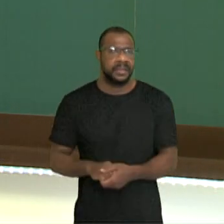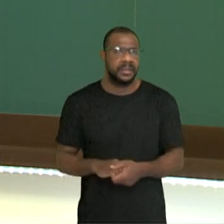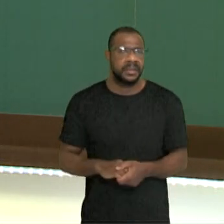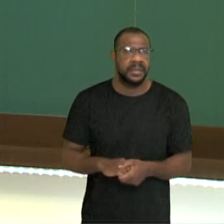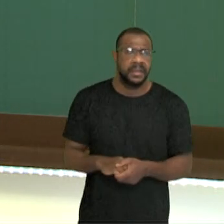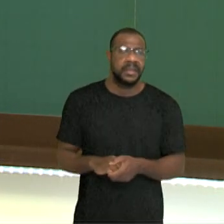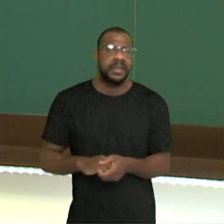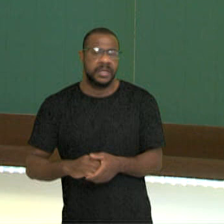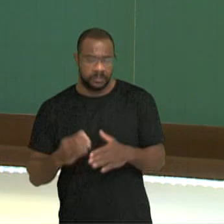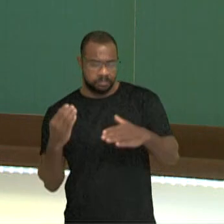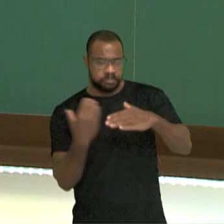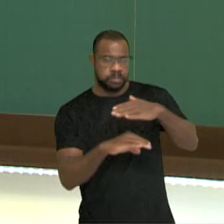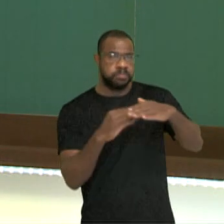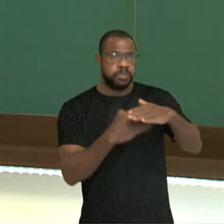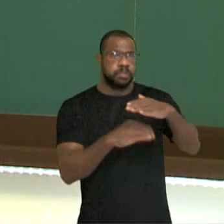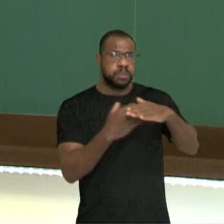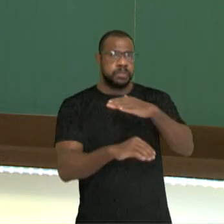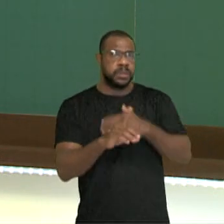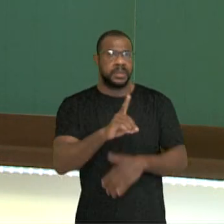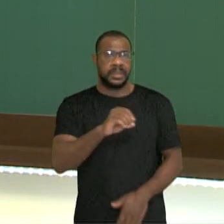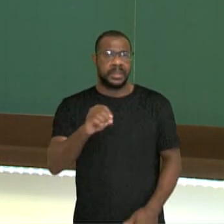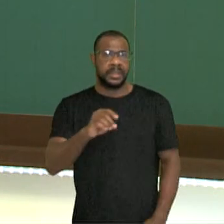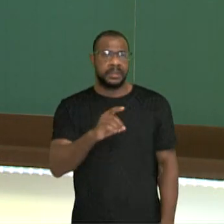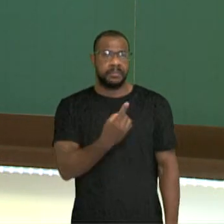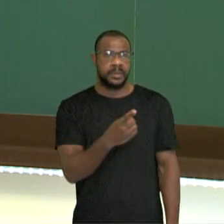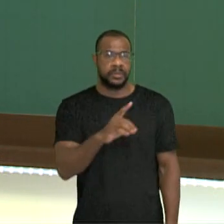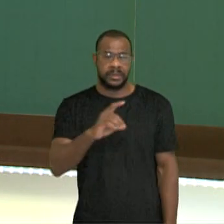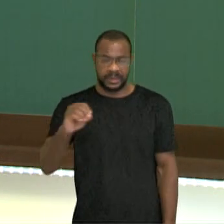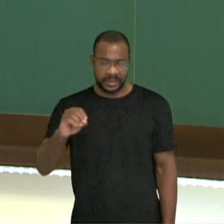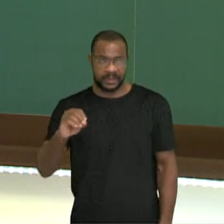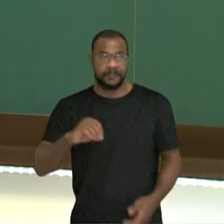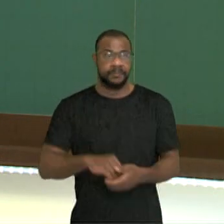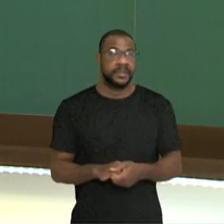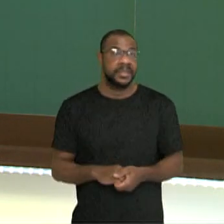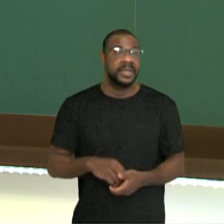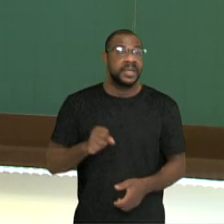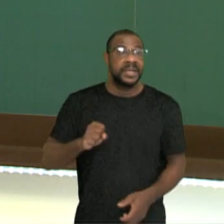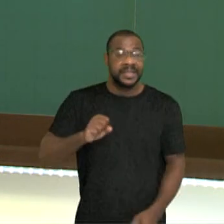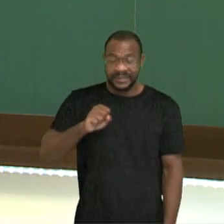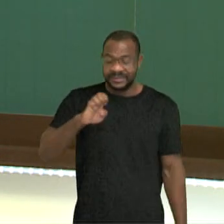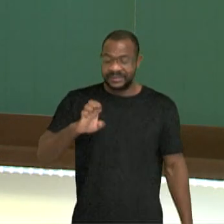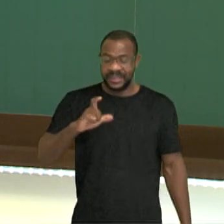de 2020, em 2 de janeiro. Se a Selic foi de